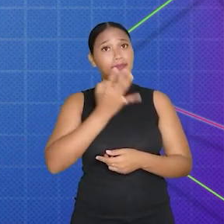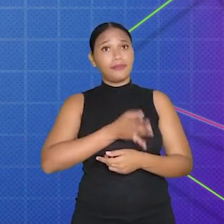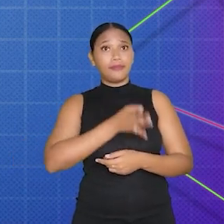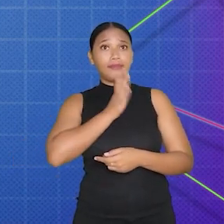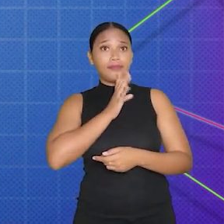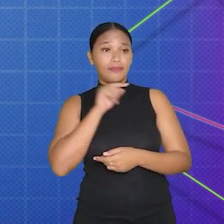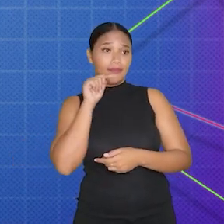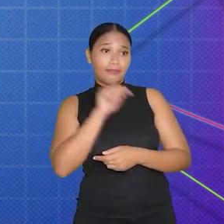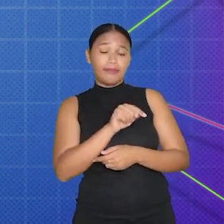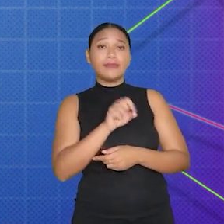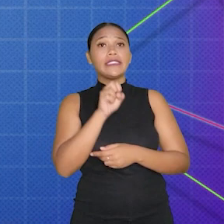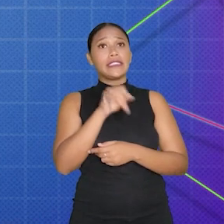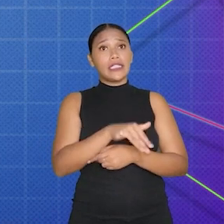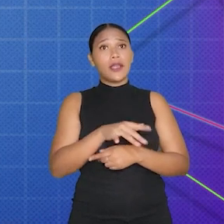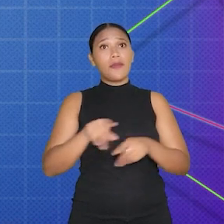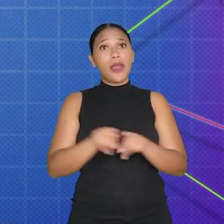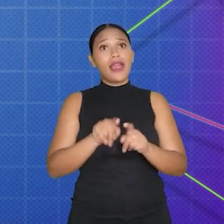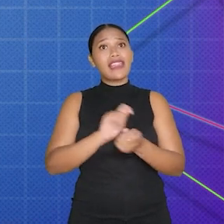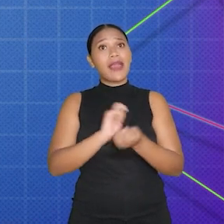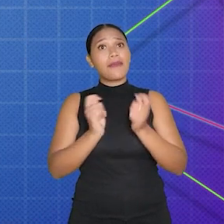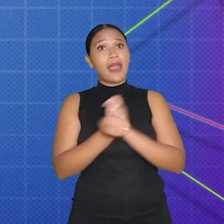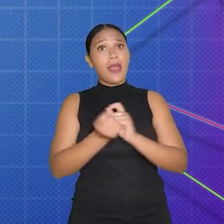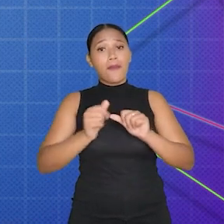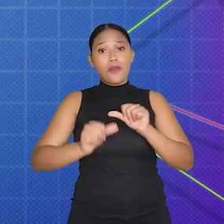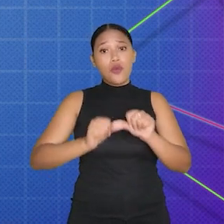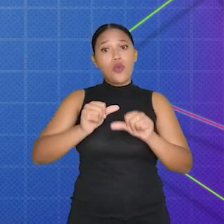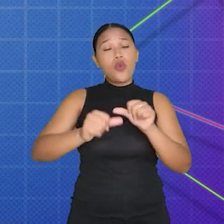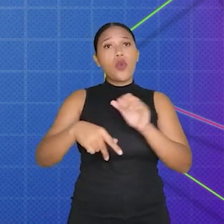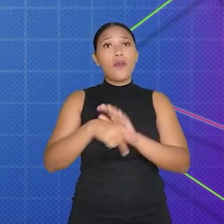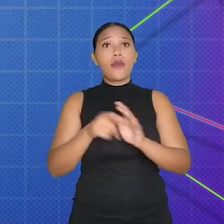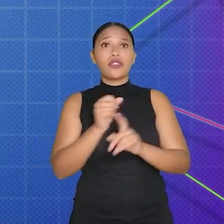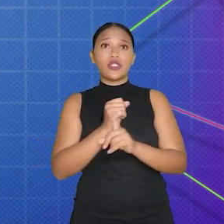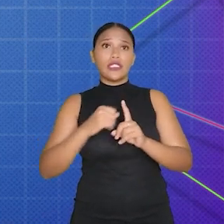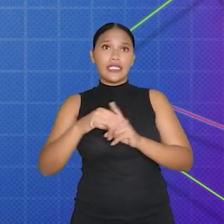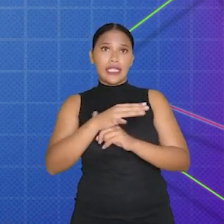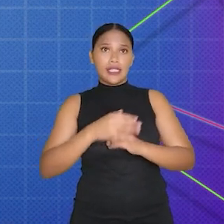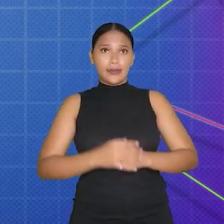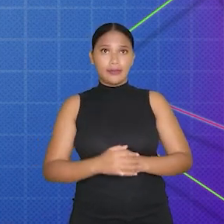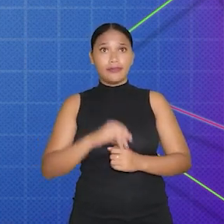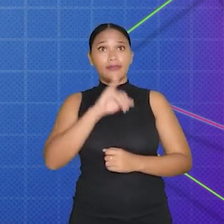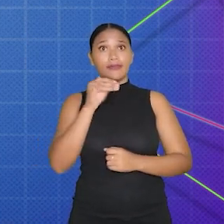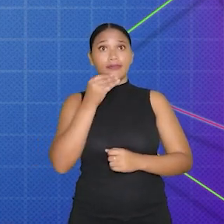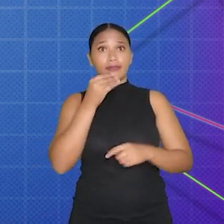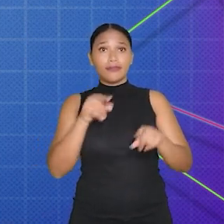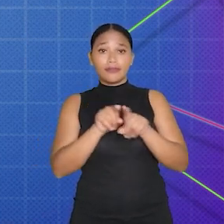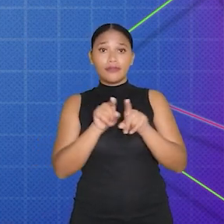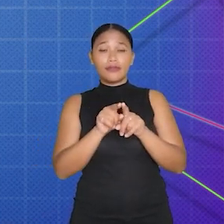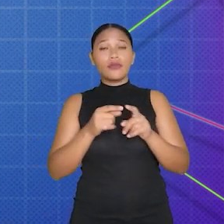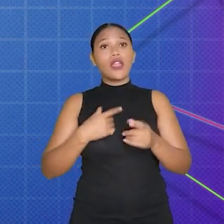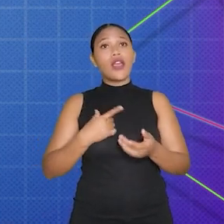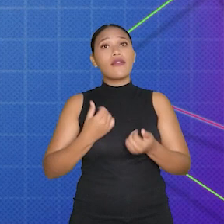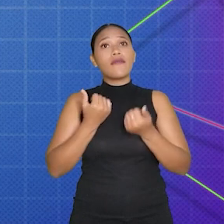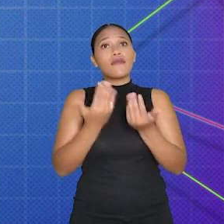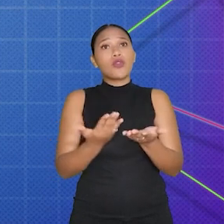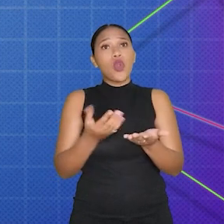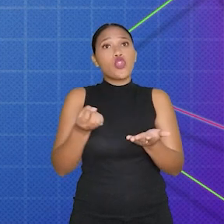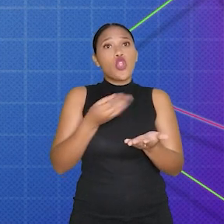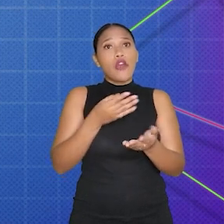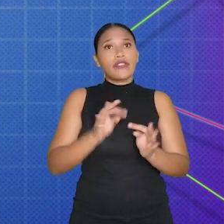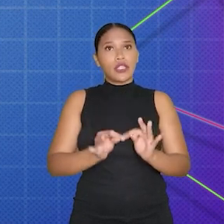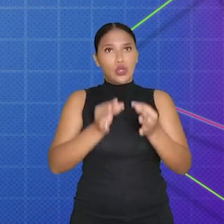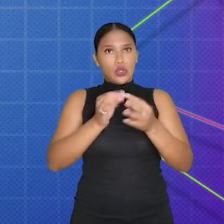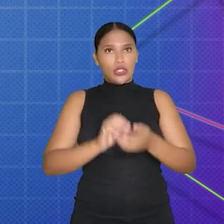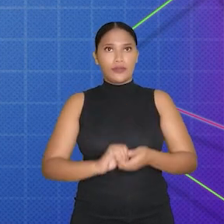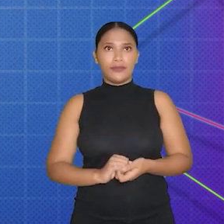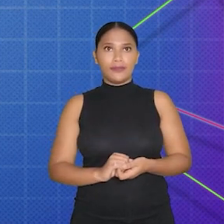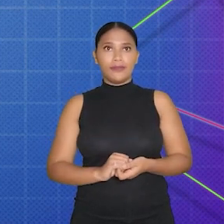que as pessoas desenvolvam habilidades em alfabetização digital para se adaptar às mudanças em curso na sociedade e aproveitar as oportunidades oferecidas